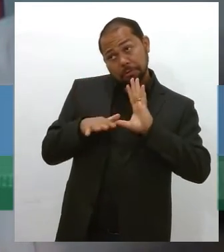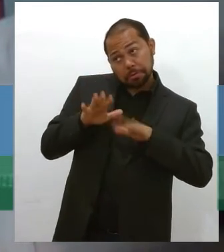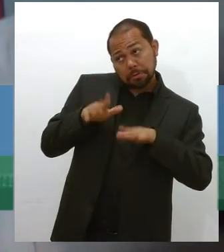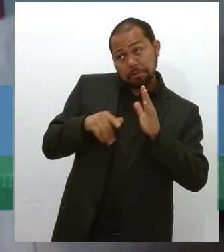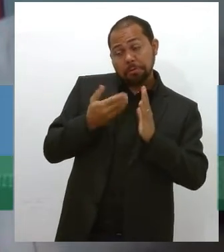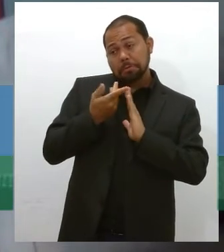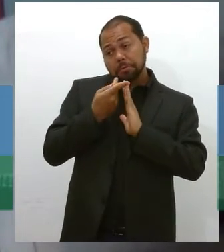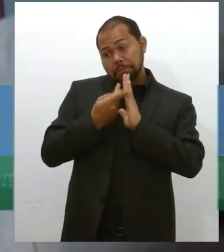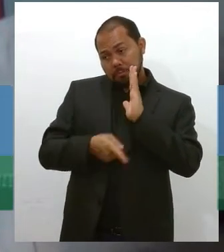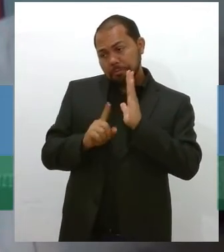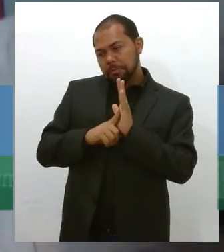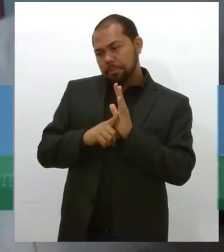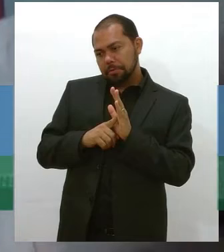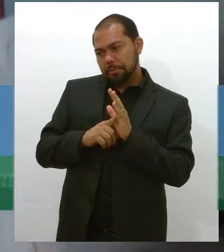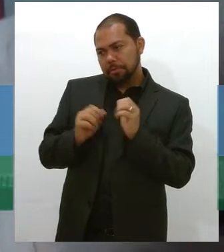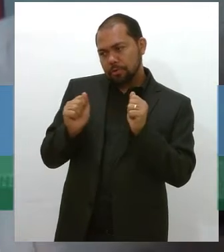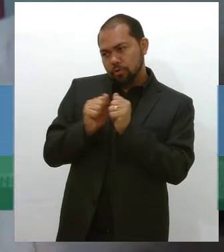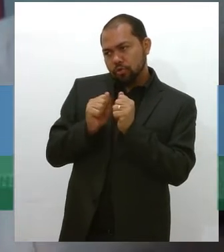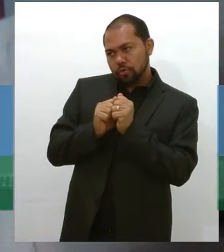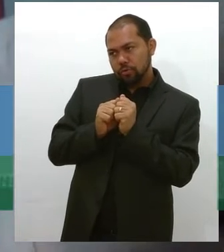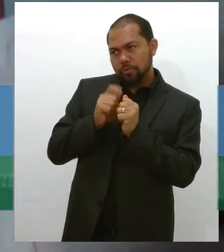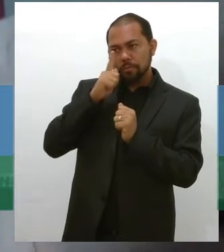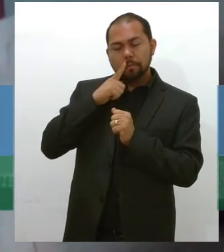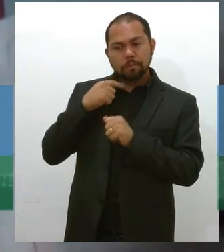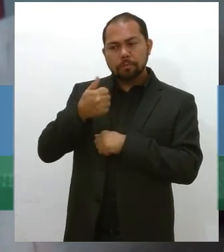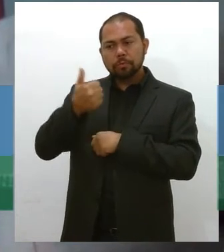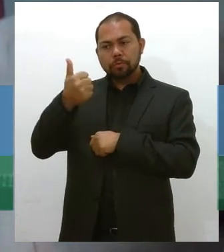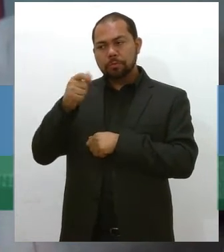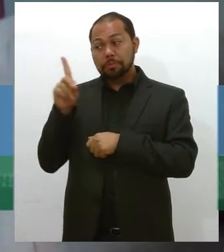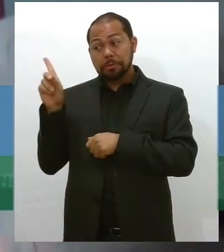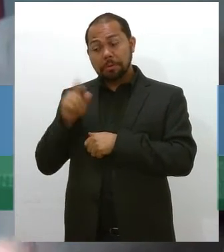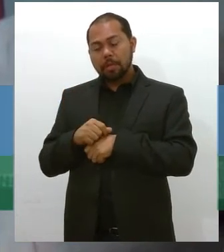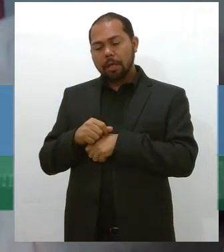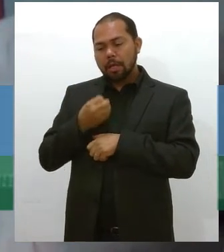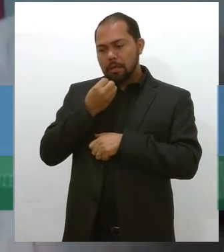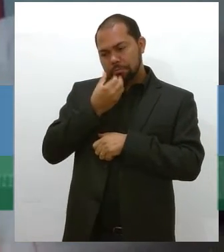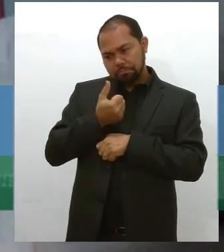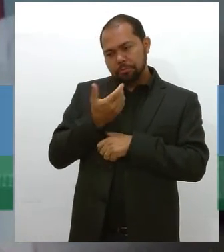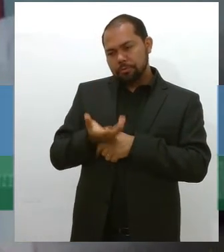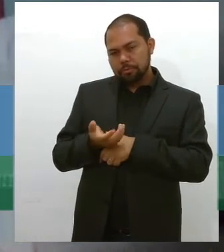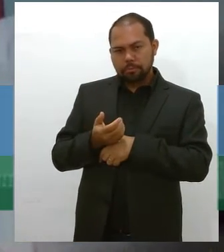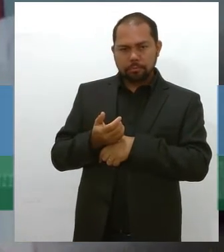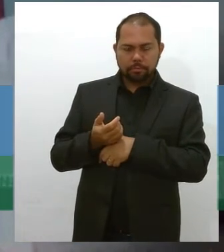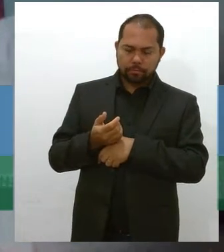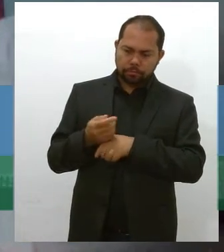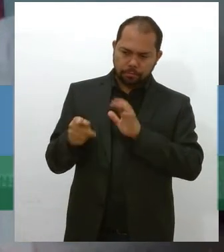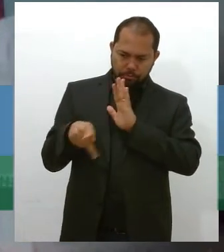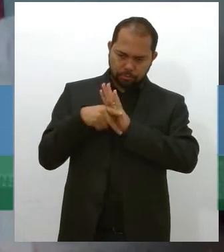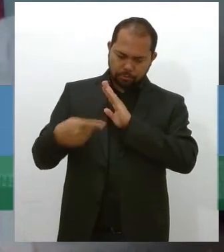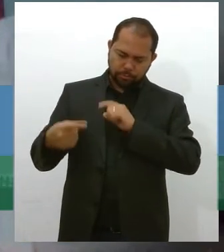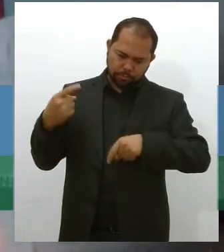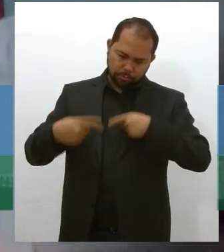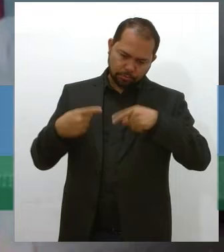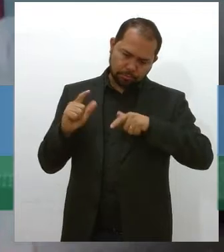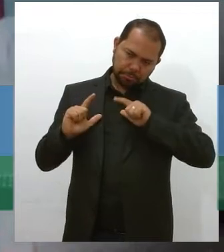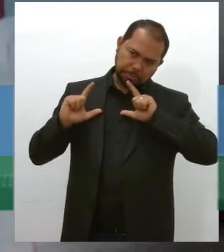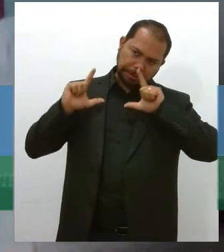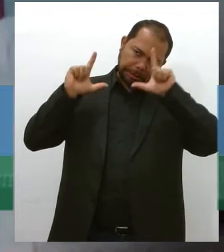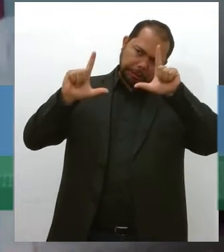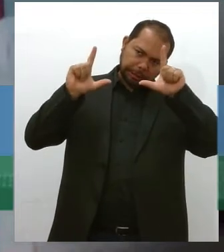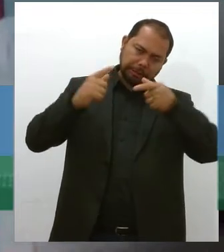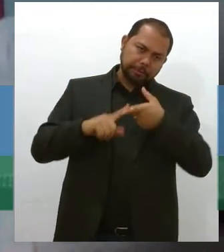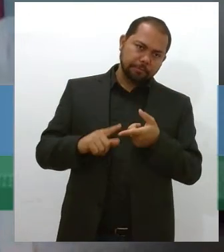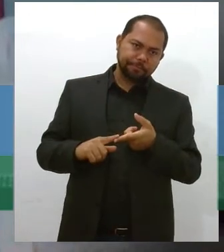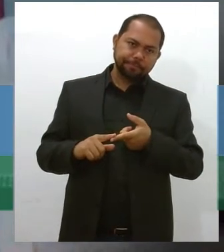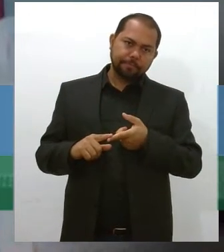mais interessante. Mas é próprio da luta política, né? Os posicionamentos vão sendo retomados ou abandonados à medida que